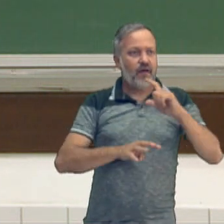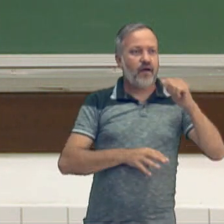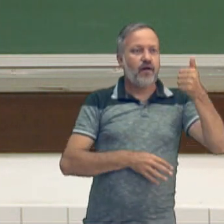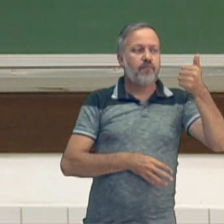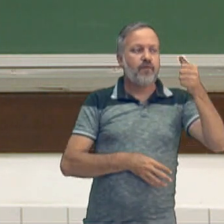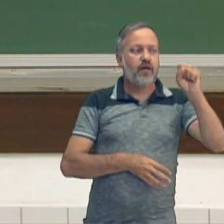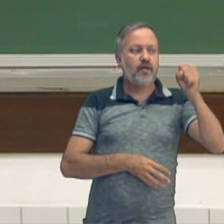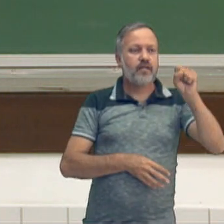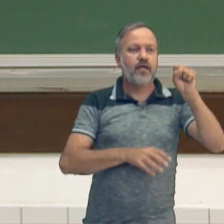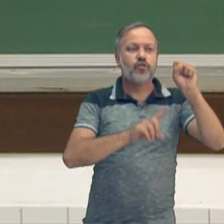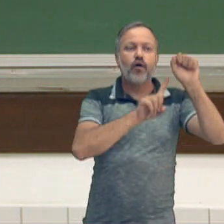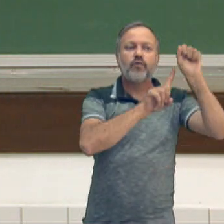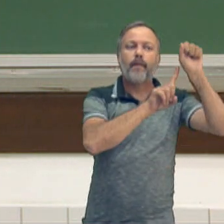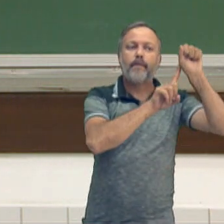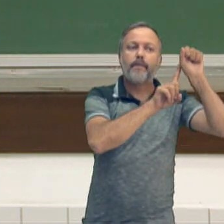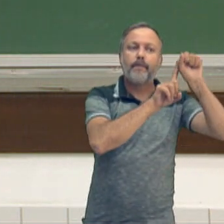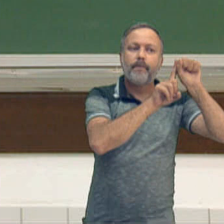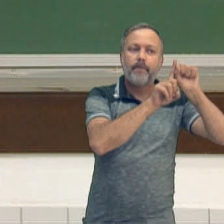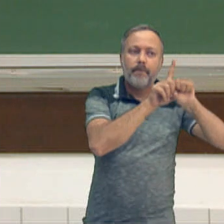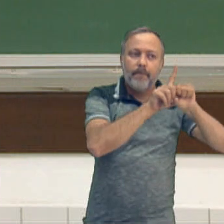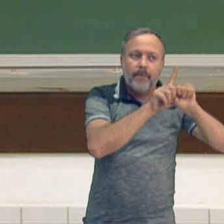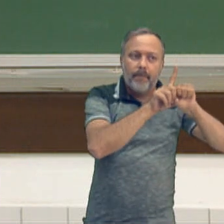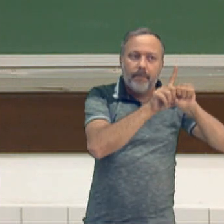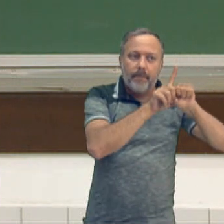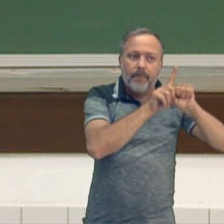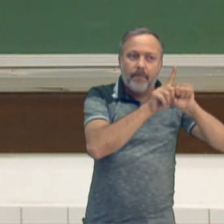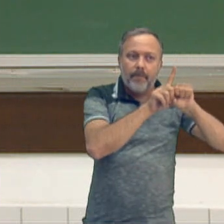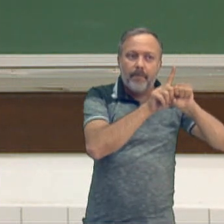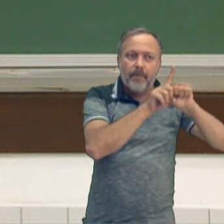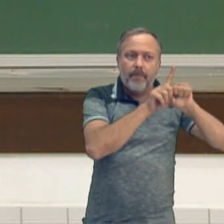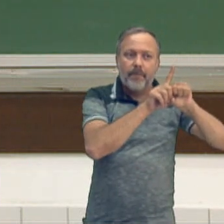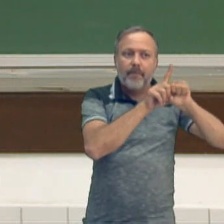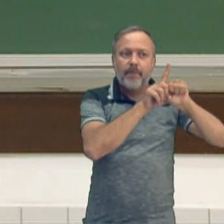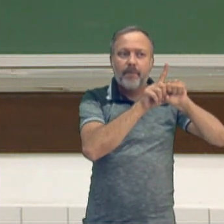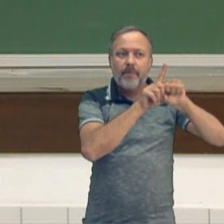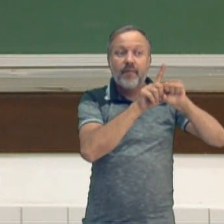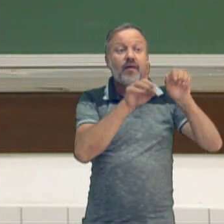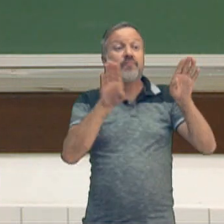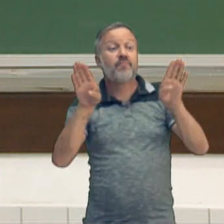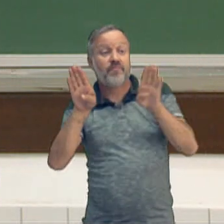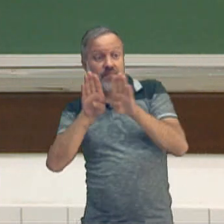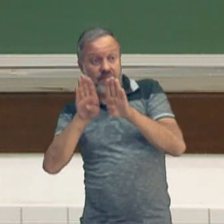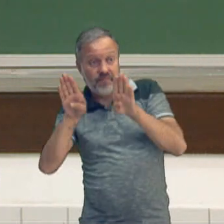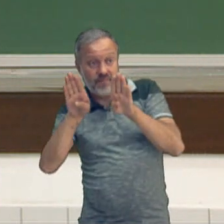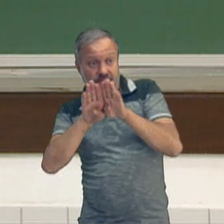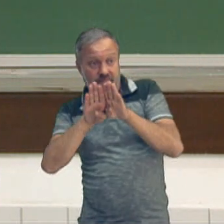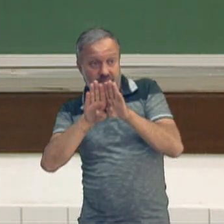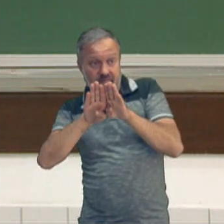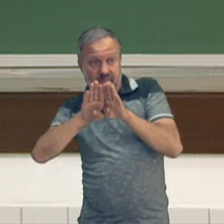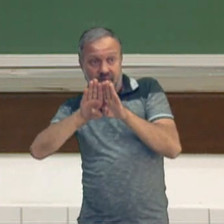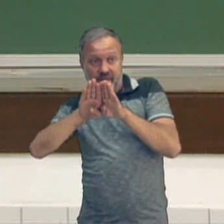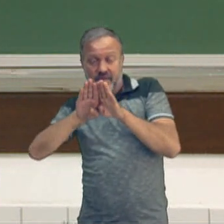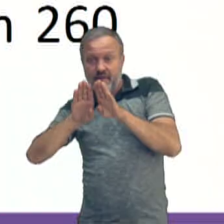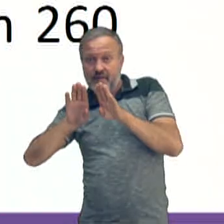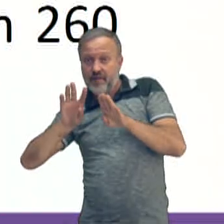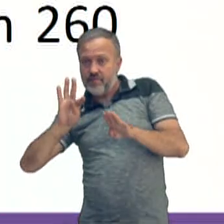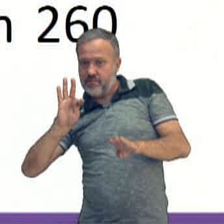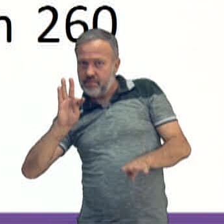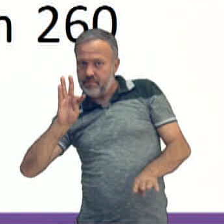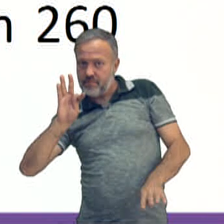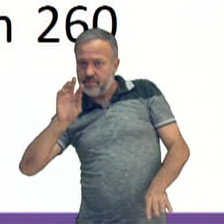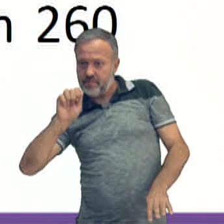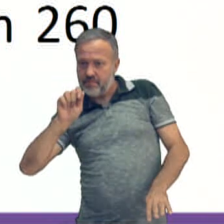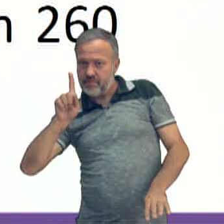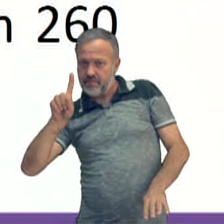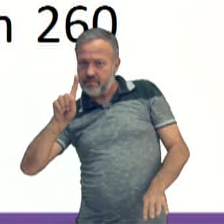com 20 dias cada, formando 365 dias. E o Tzolk'in, que está dentro do calendário Aab,